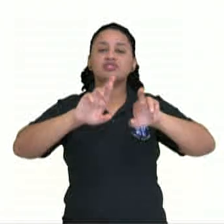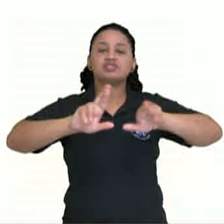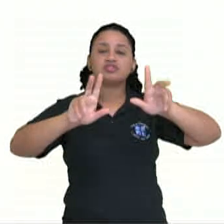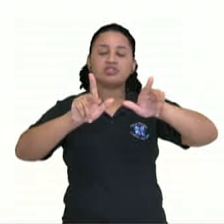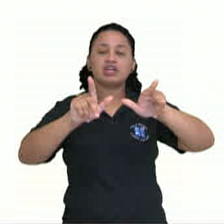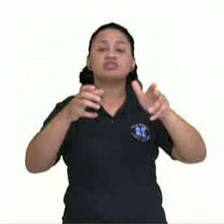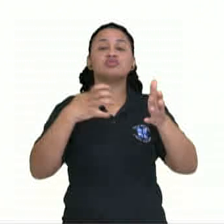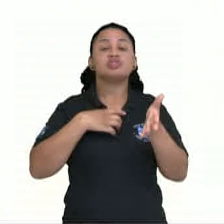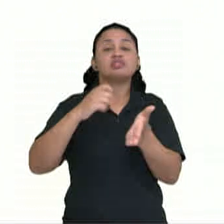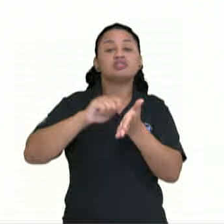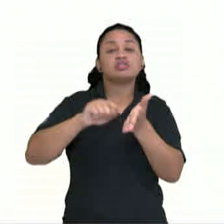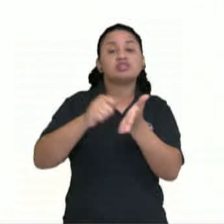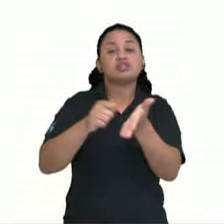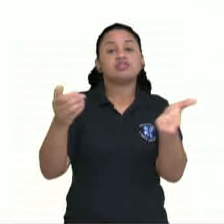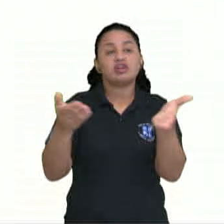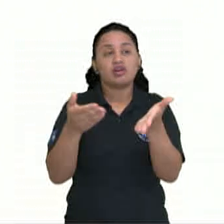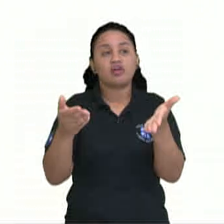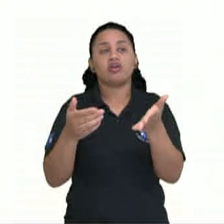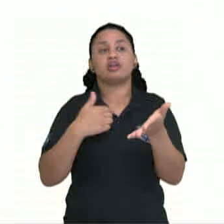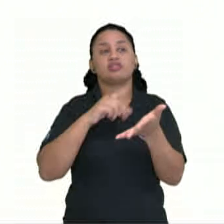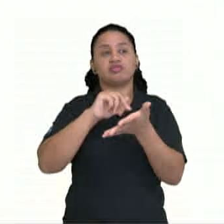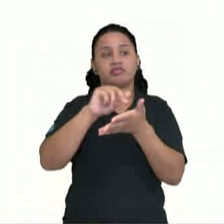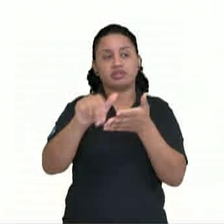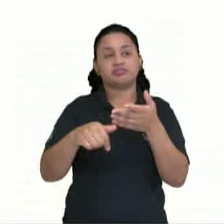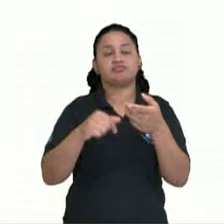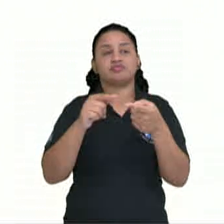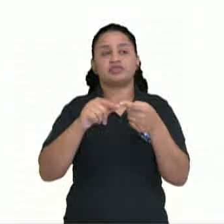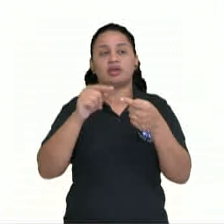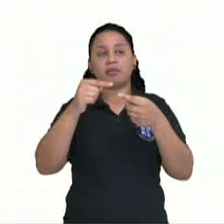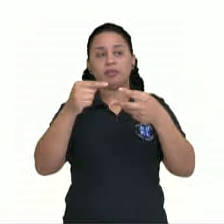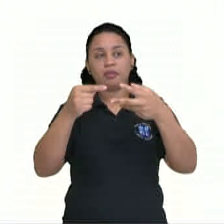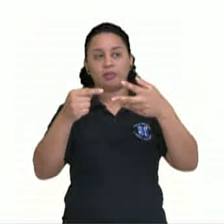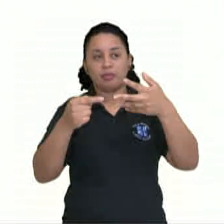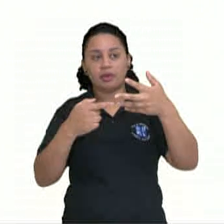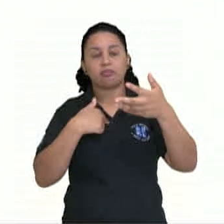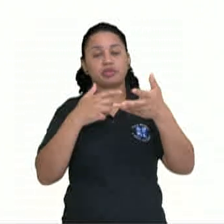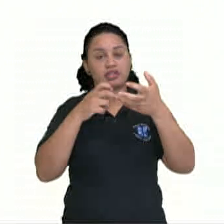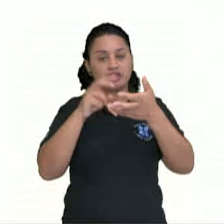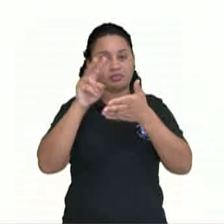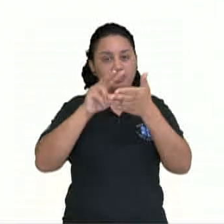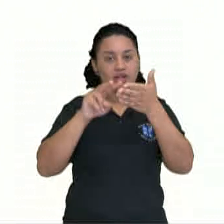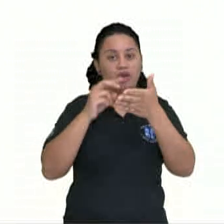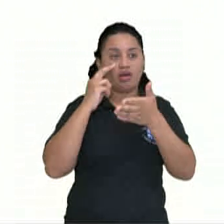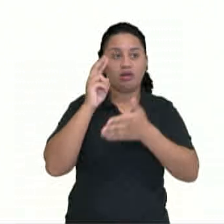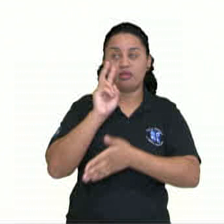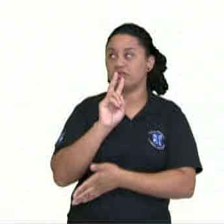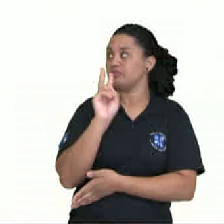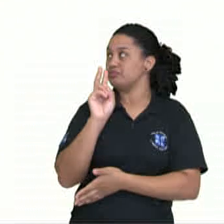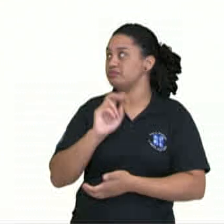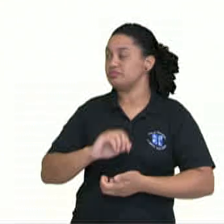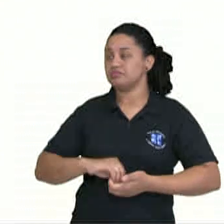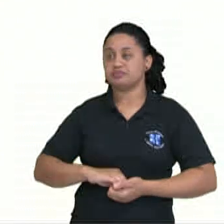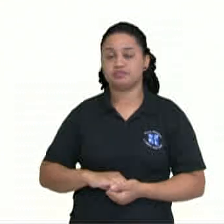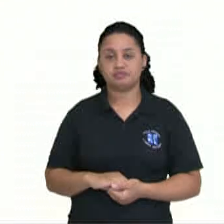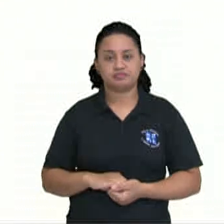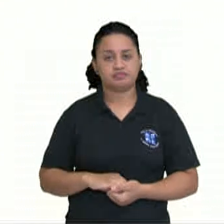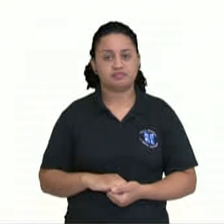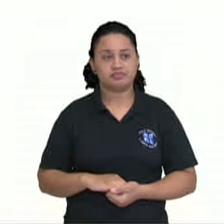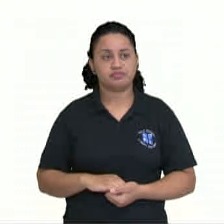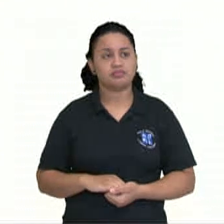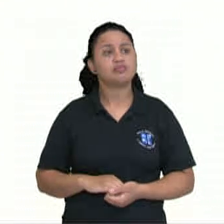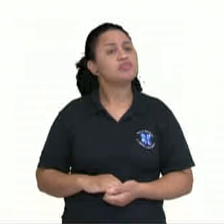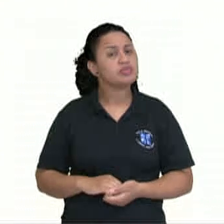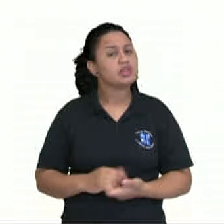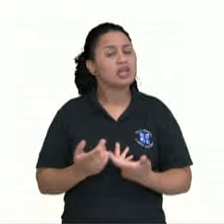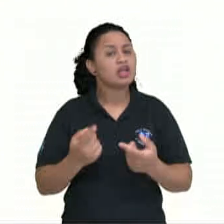oficial atual. Época, refúgio, teto, ruíra e tábuas. Isto